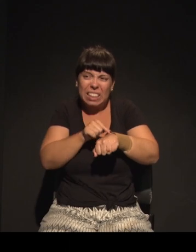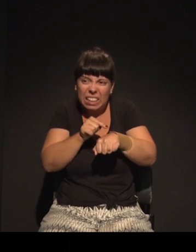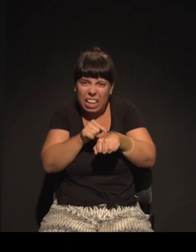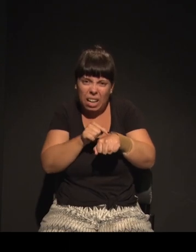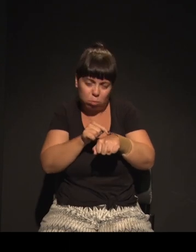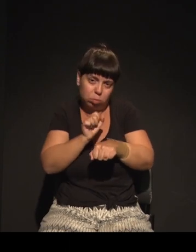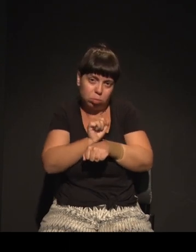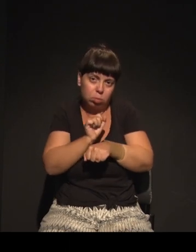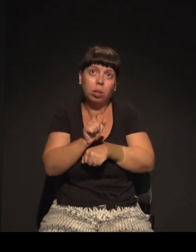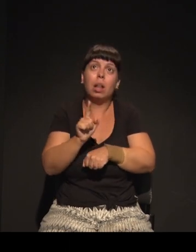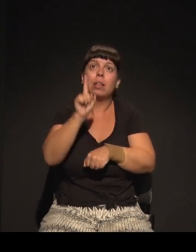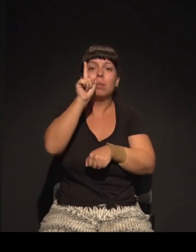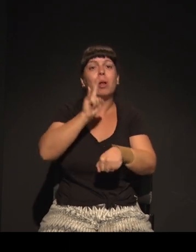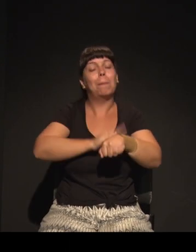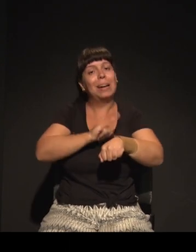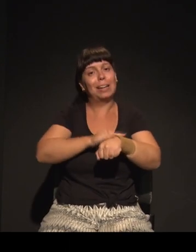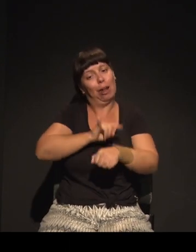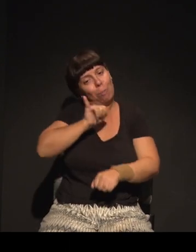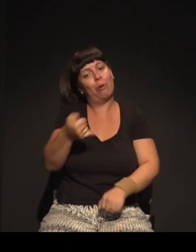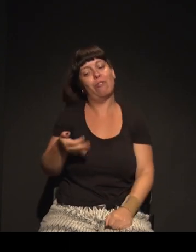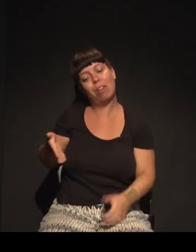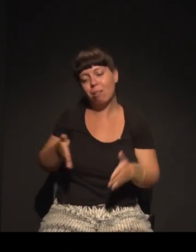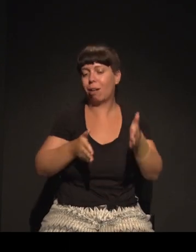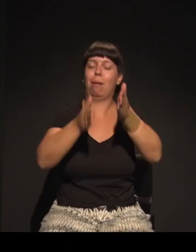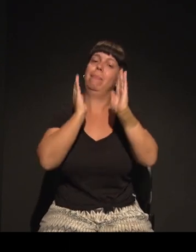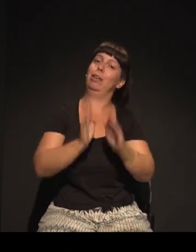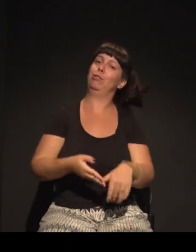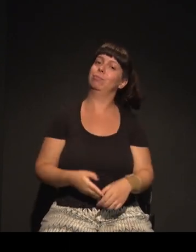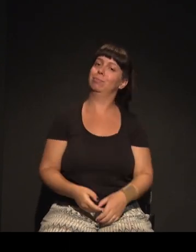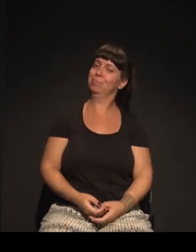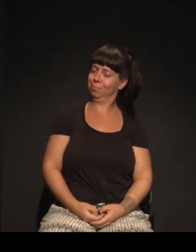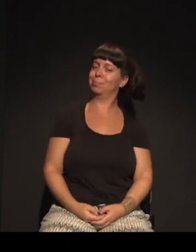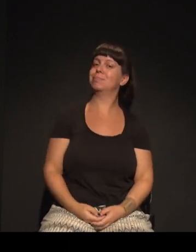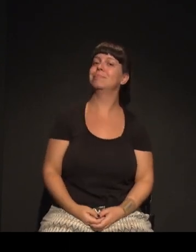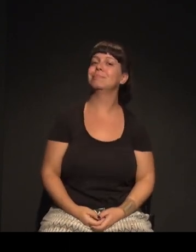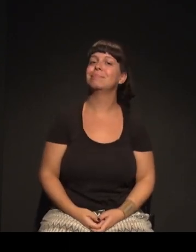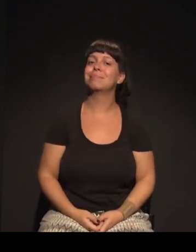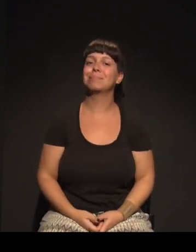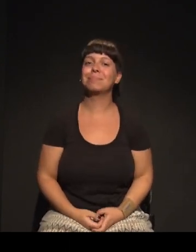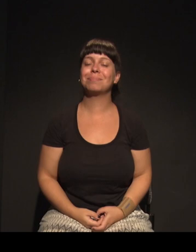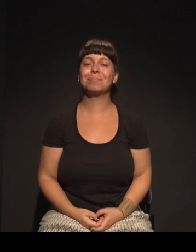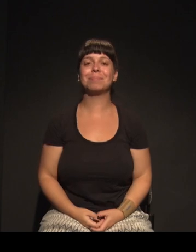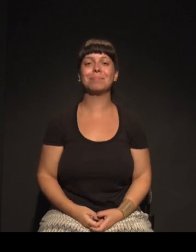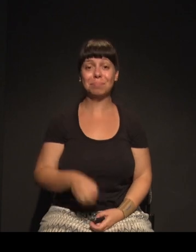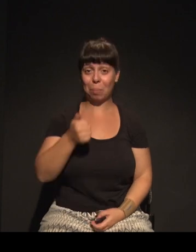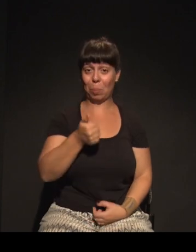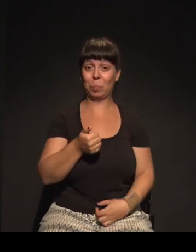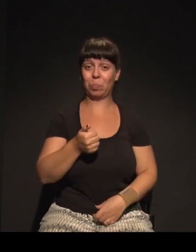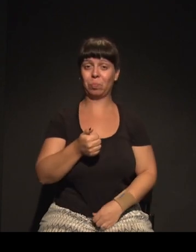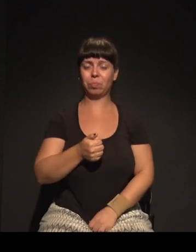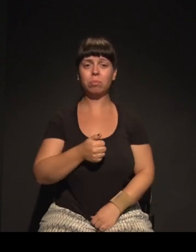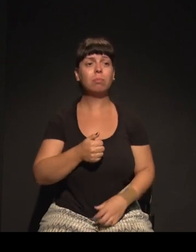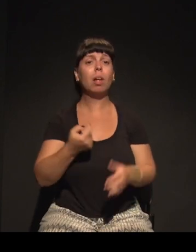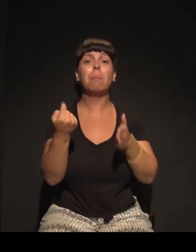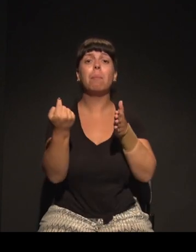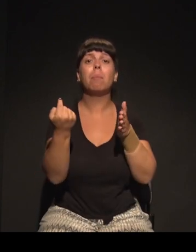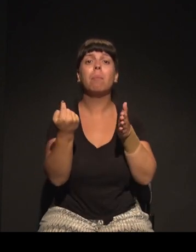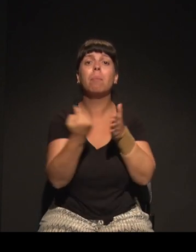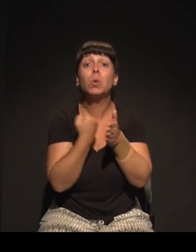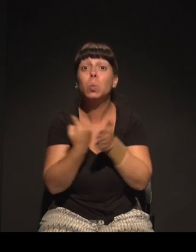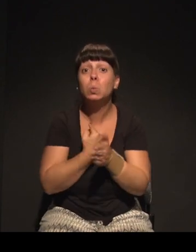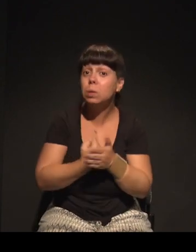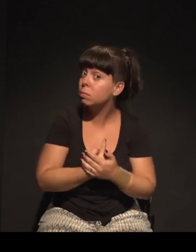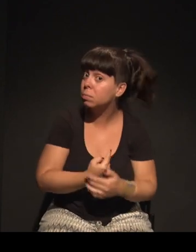cima fica o banheiro também aproveita e faz tudo o que deve ser feito tá bom temos temos perguntas